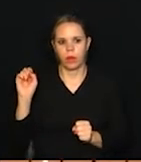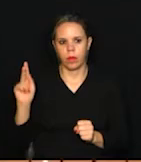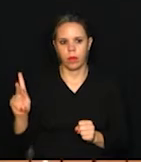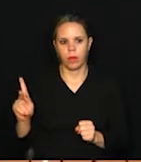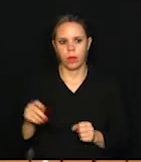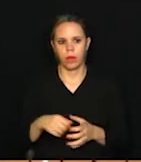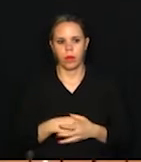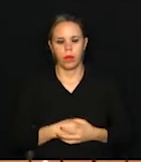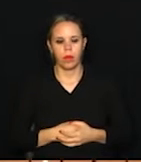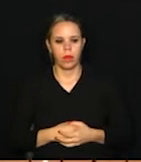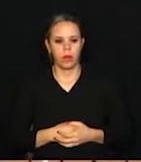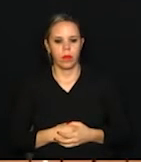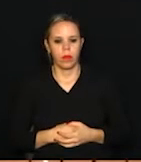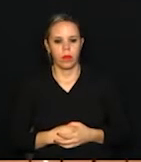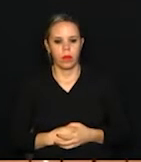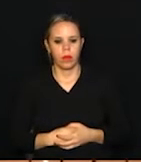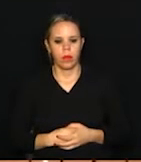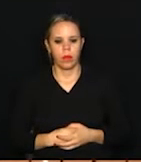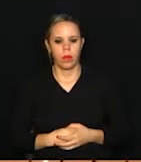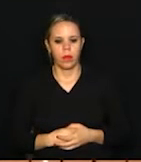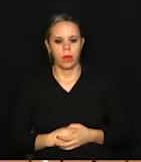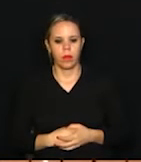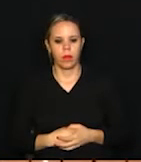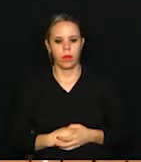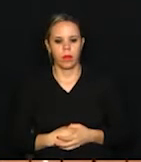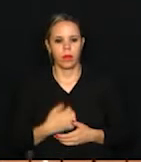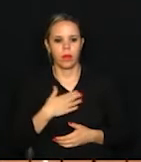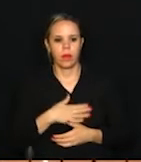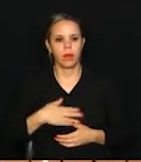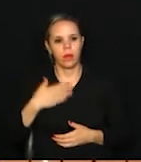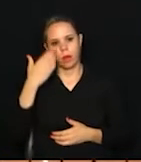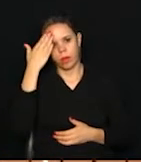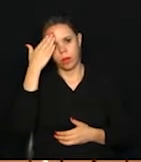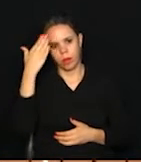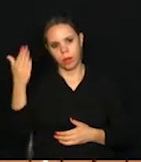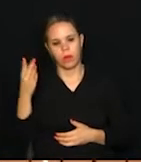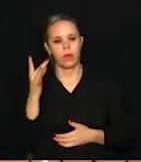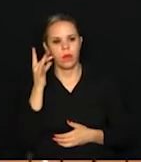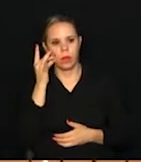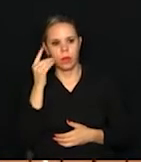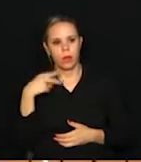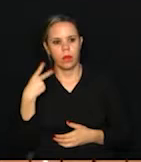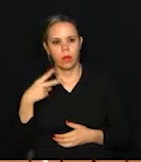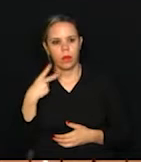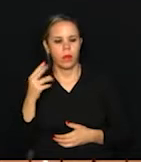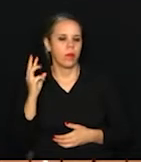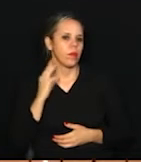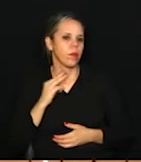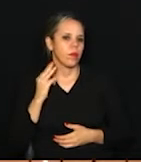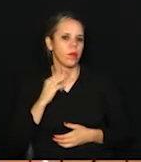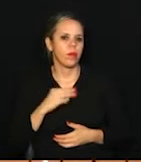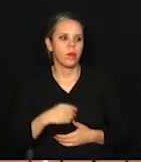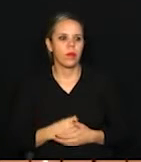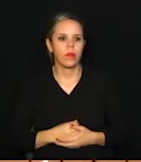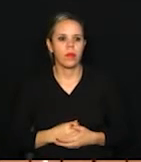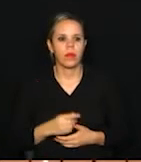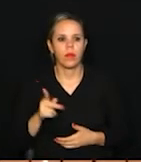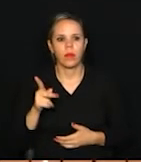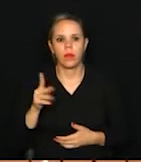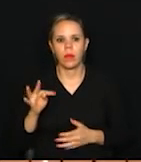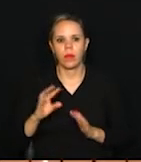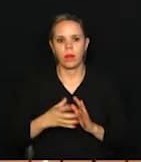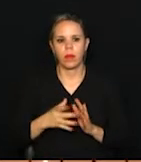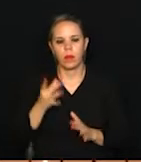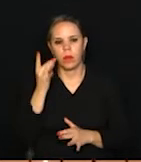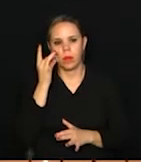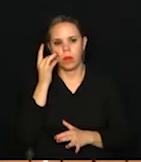perfeitamente. Está ok. Tá. Então, eu gostaria aqui de agradecer também a presença do vereador Cecílio Santos, do PT, que está aqui